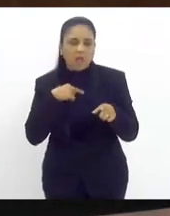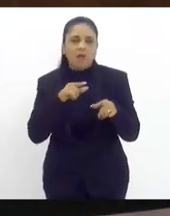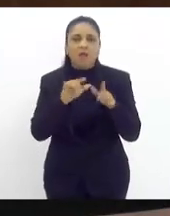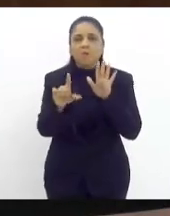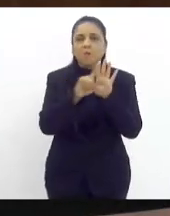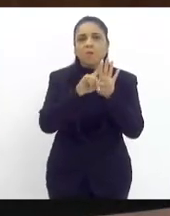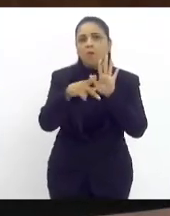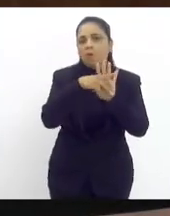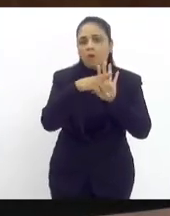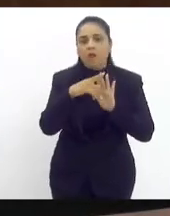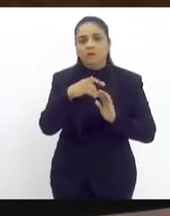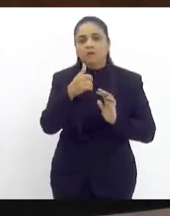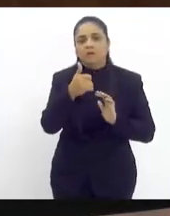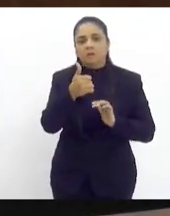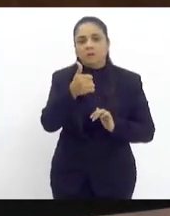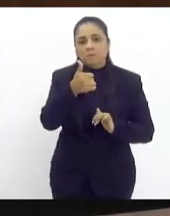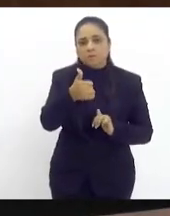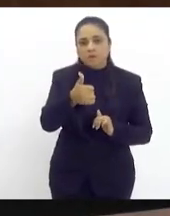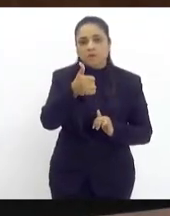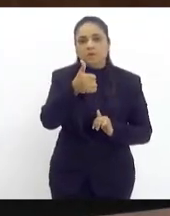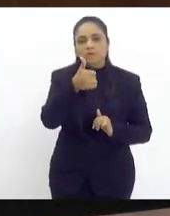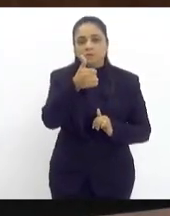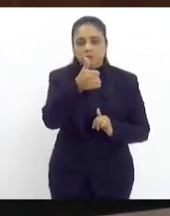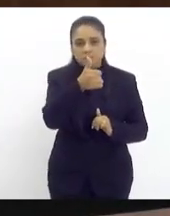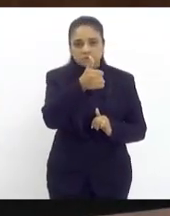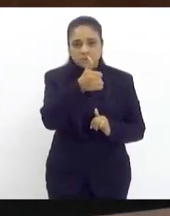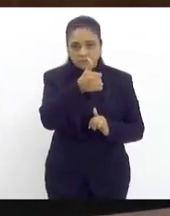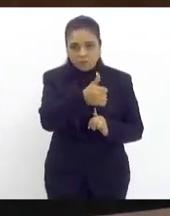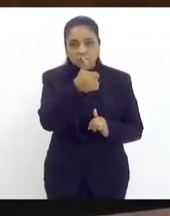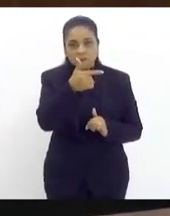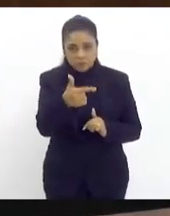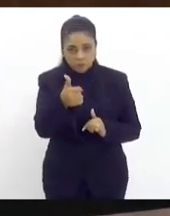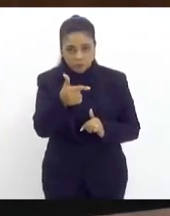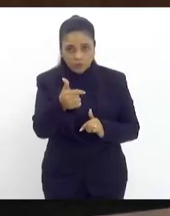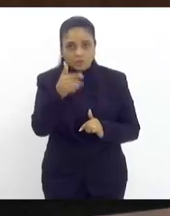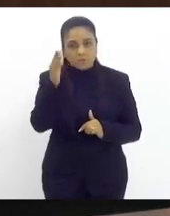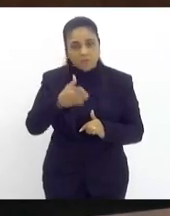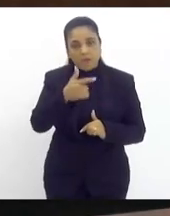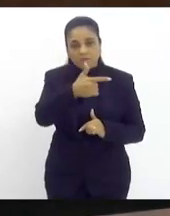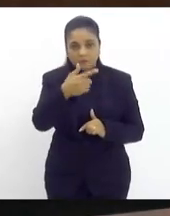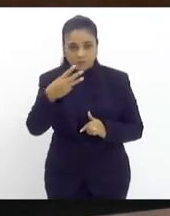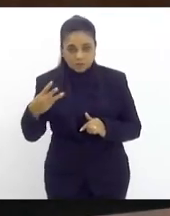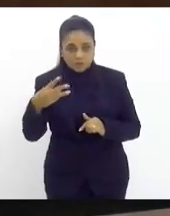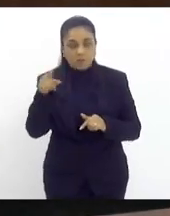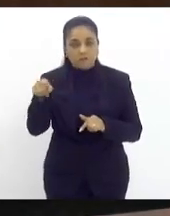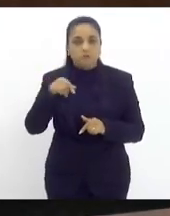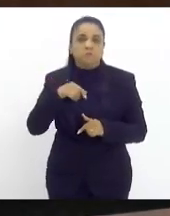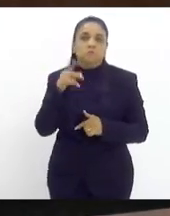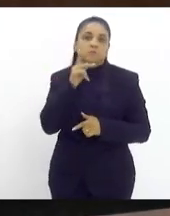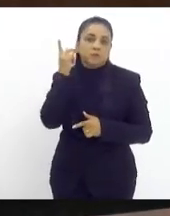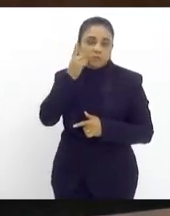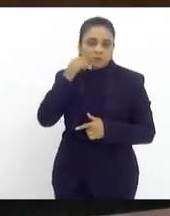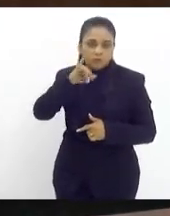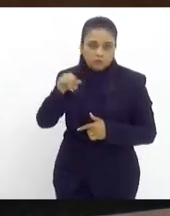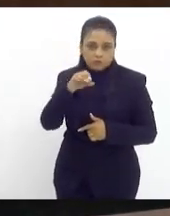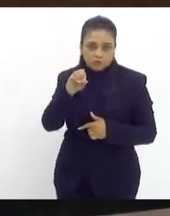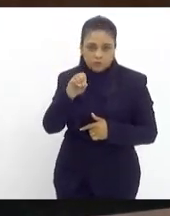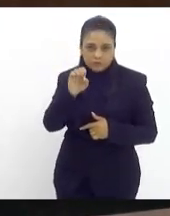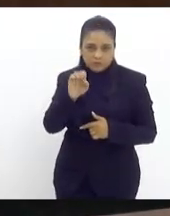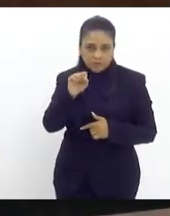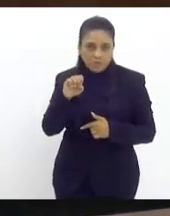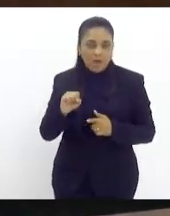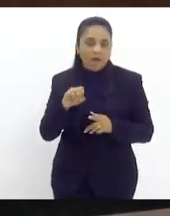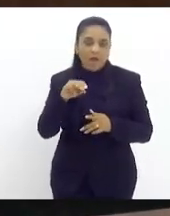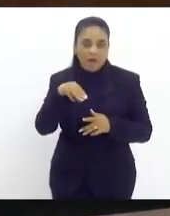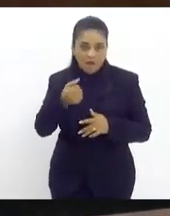1112 de 2023 do deputado Professor José Mário gostaria de além de ter a honra de pedir também a autoria